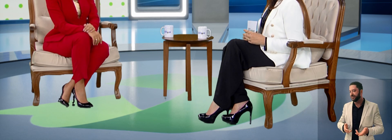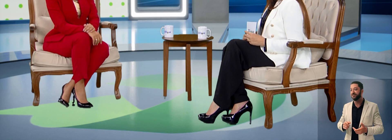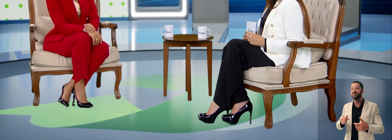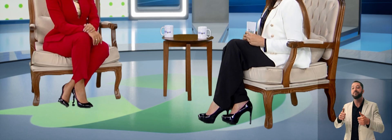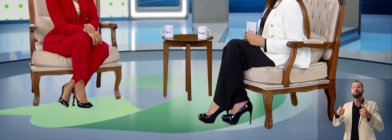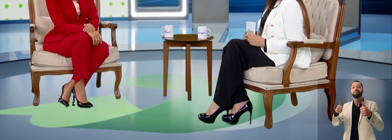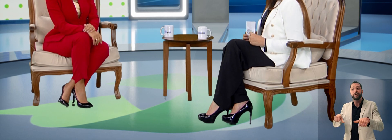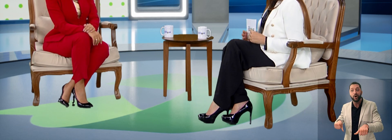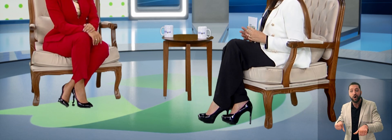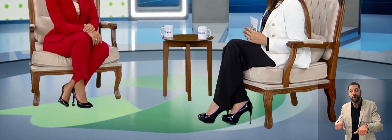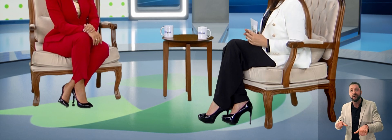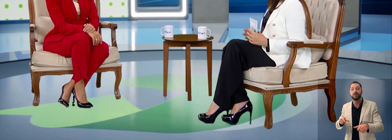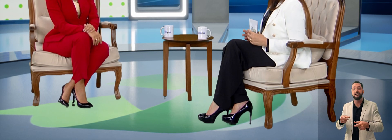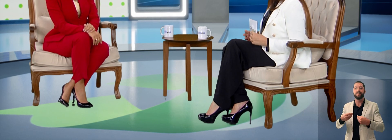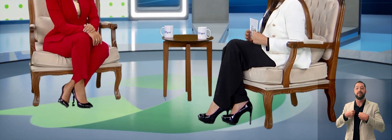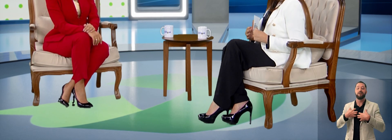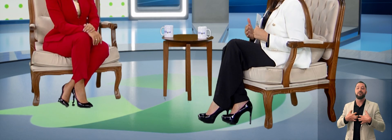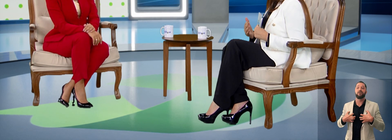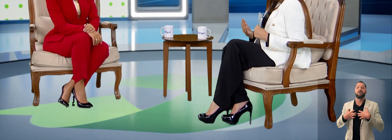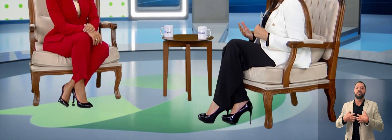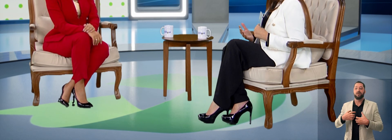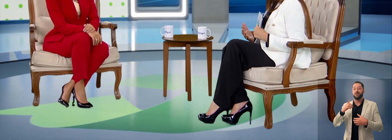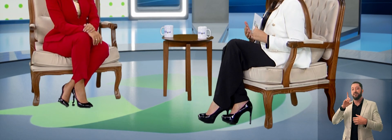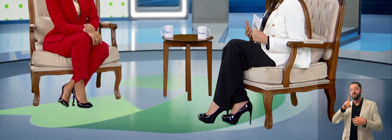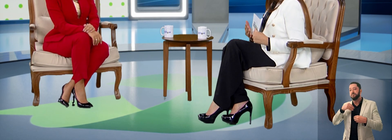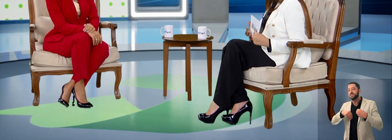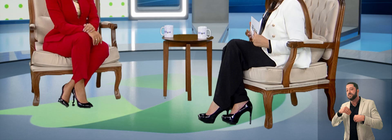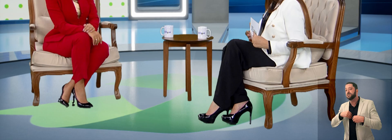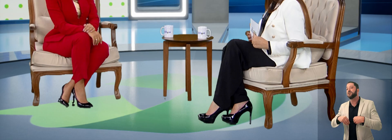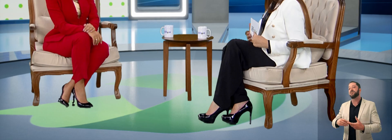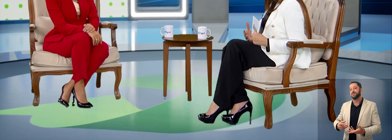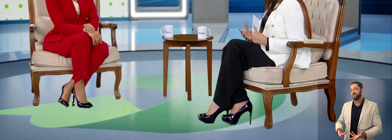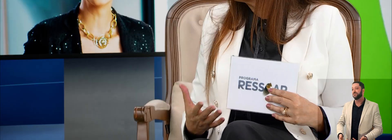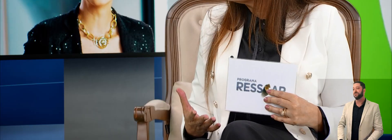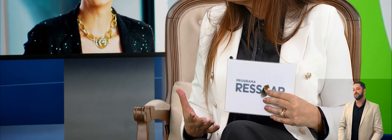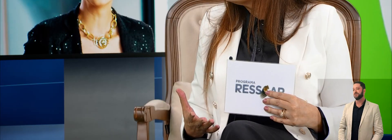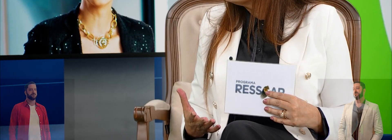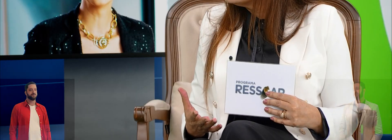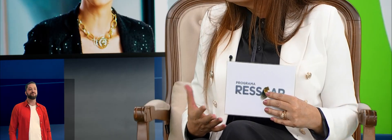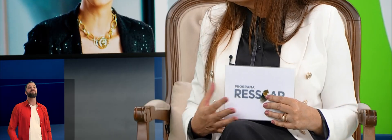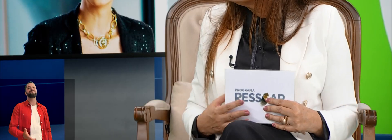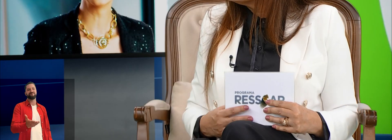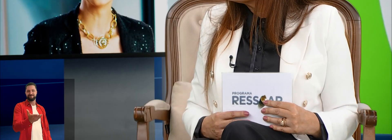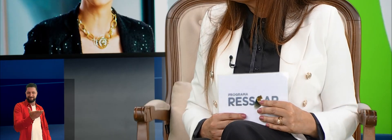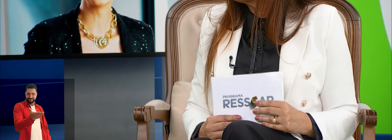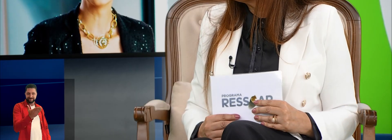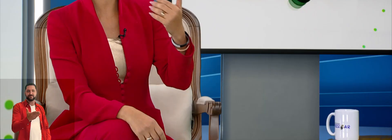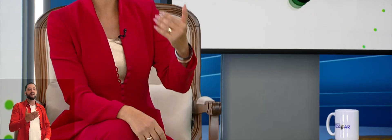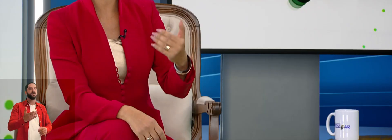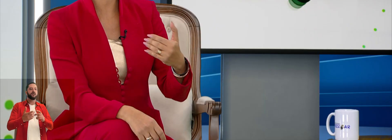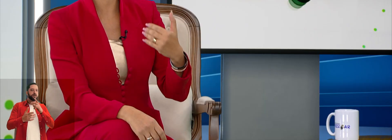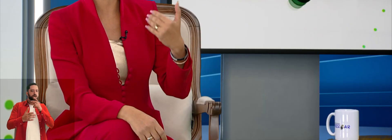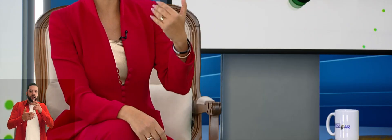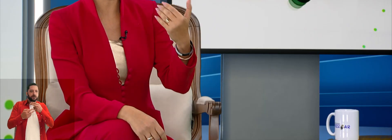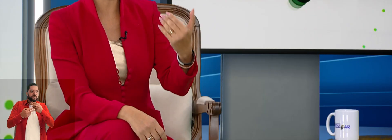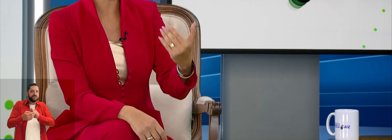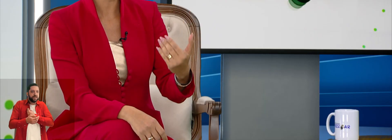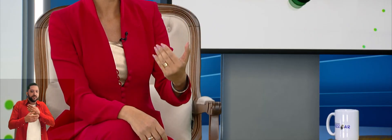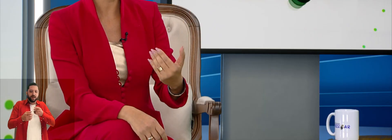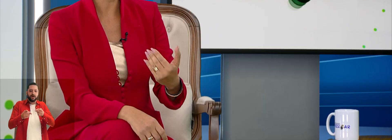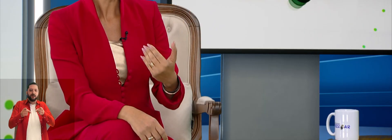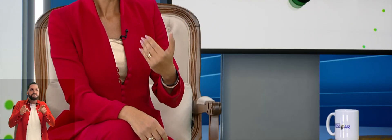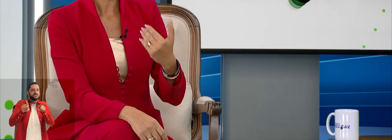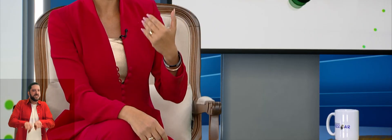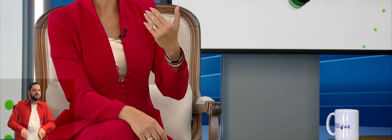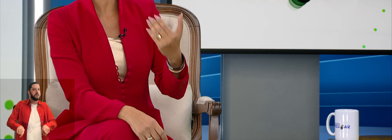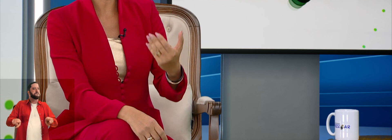sem os resultados, e o pior, isso vai gerando ansiedade, depressão. E começa a ter uma repetição de um padrão,